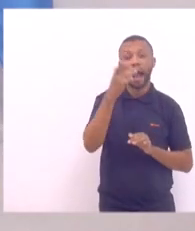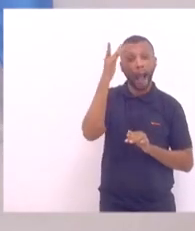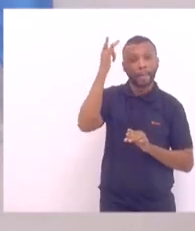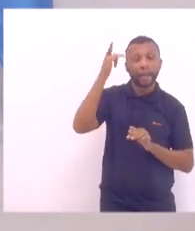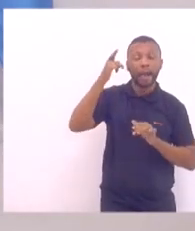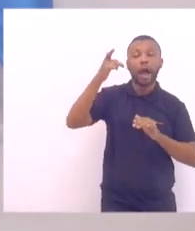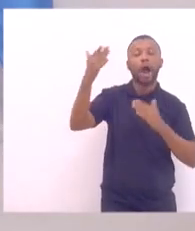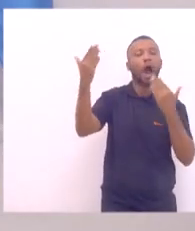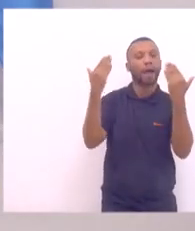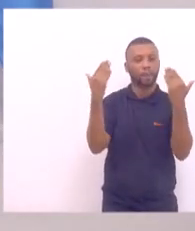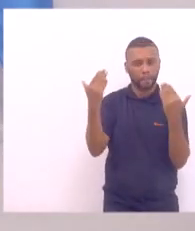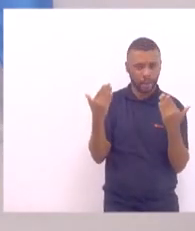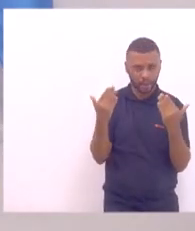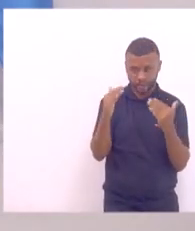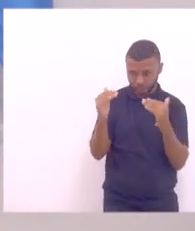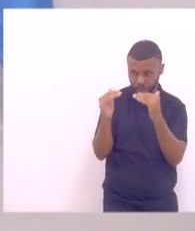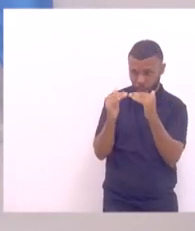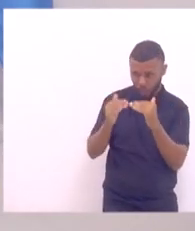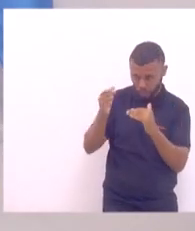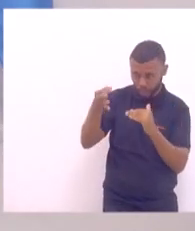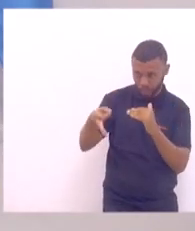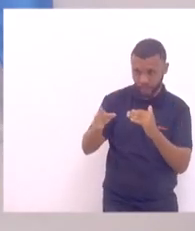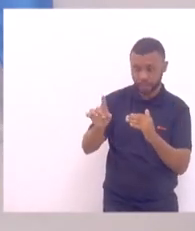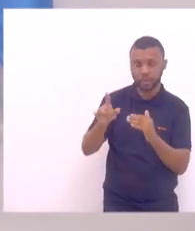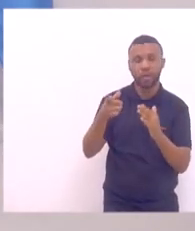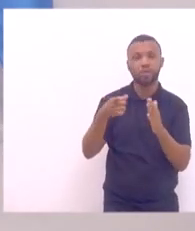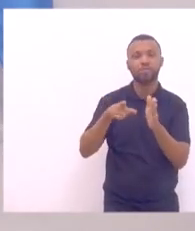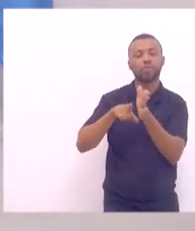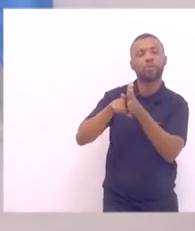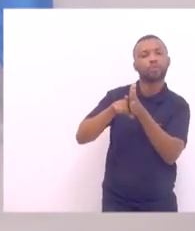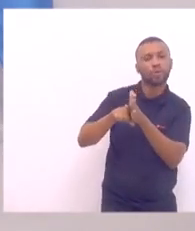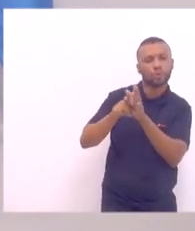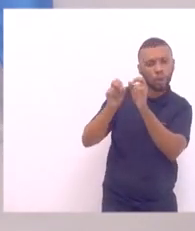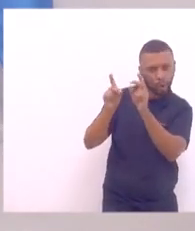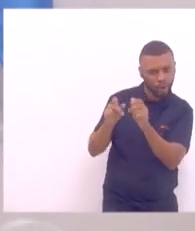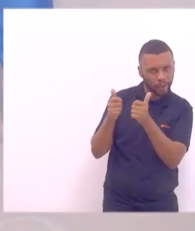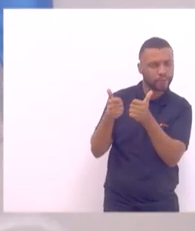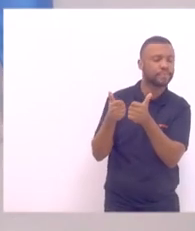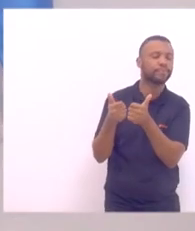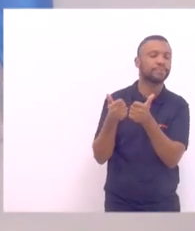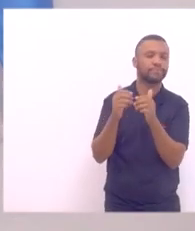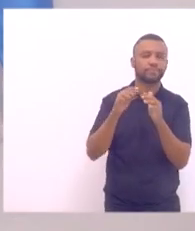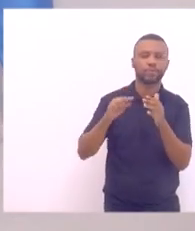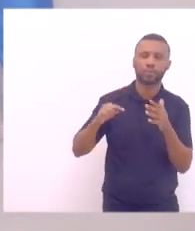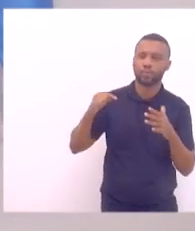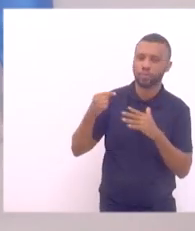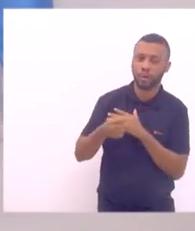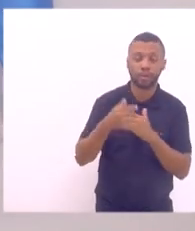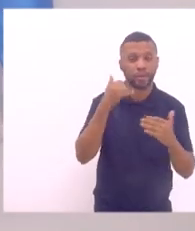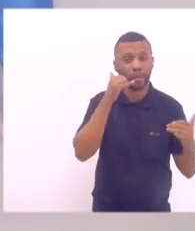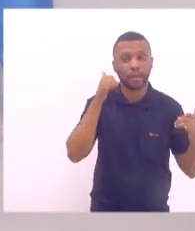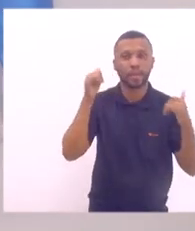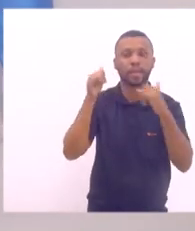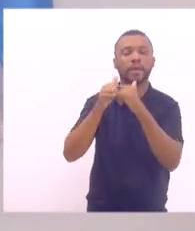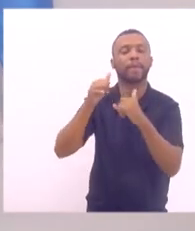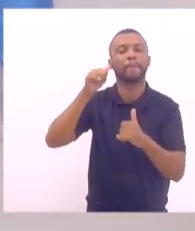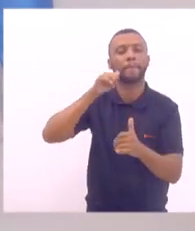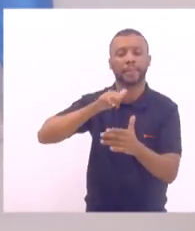amanhã. Ela é a favor, não é? Então, consultando a secretária, ok? Então, vamos no próximo, liga para a secretária aí, por